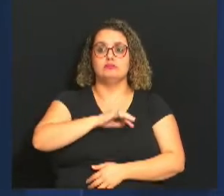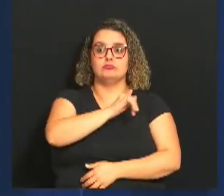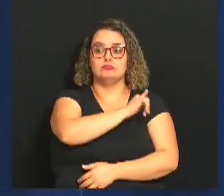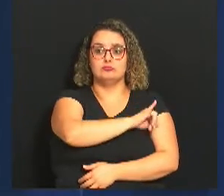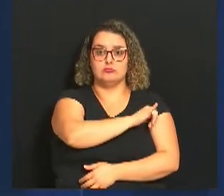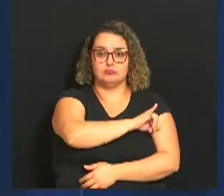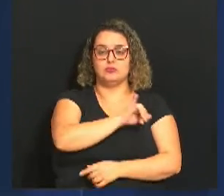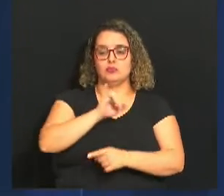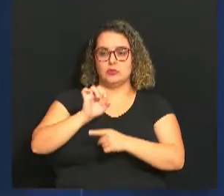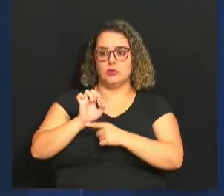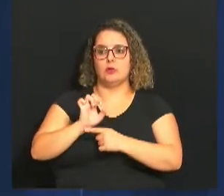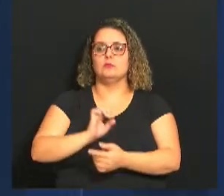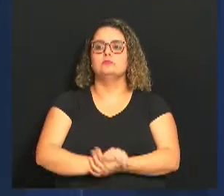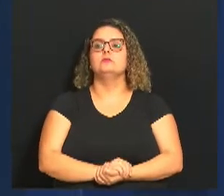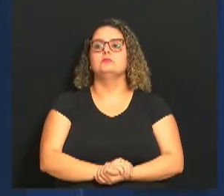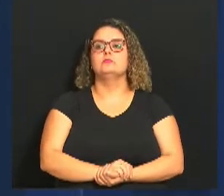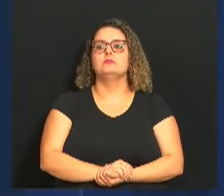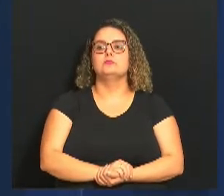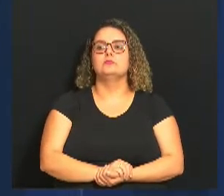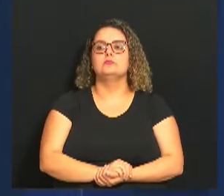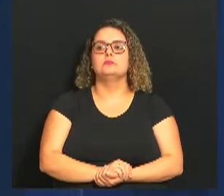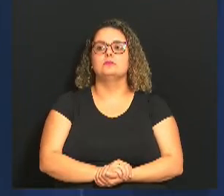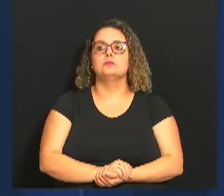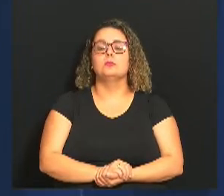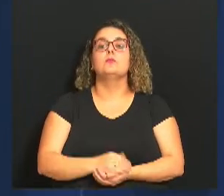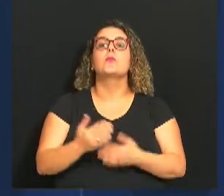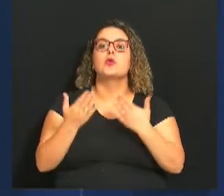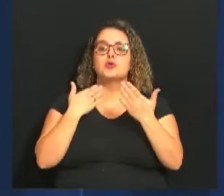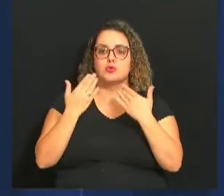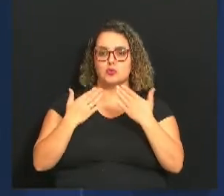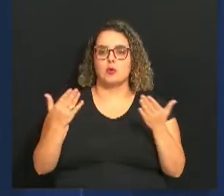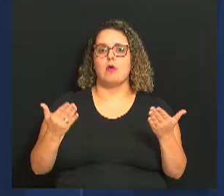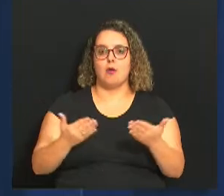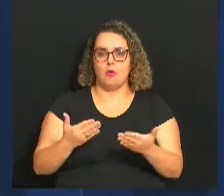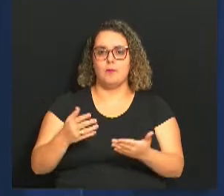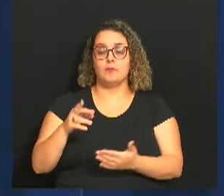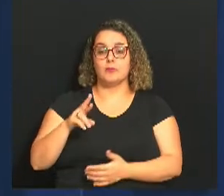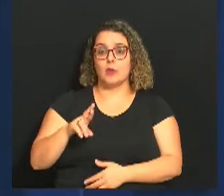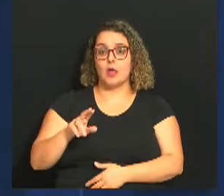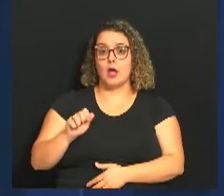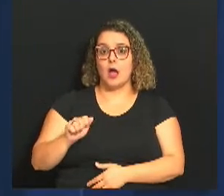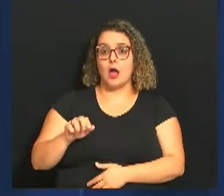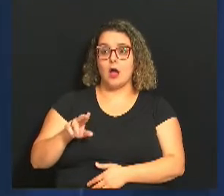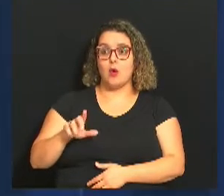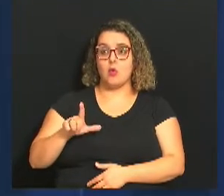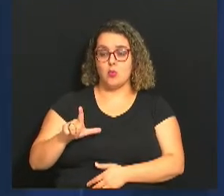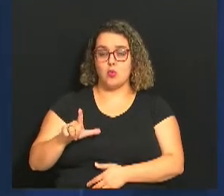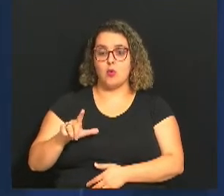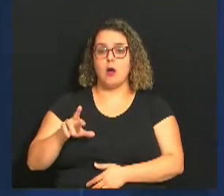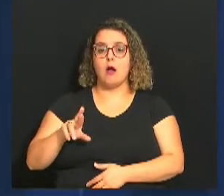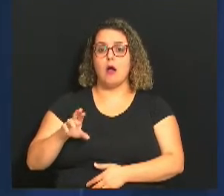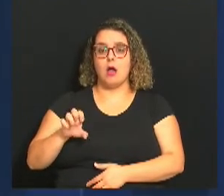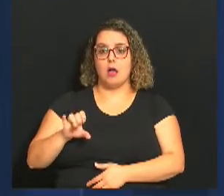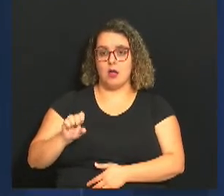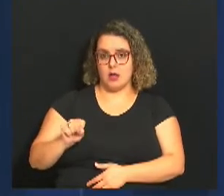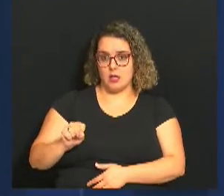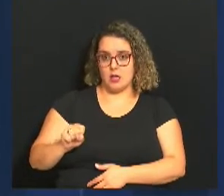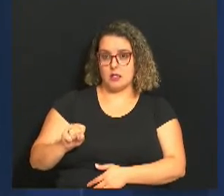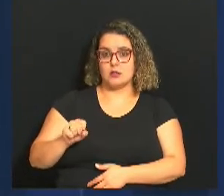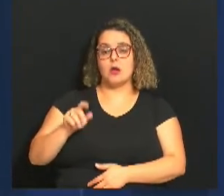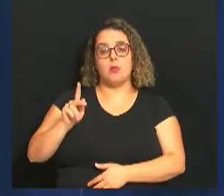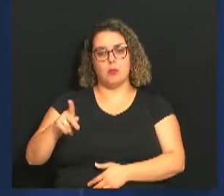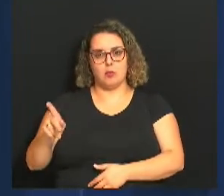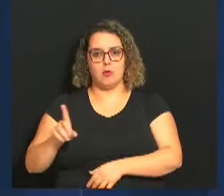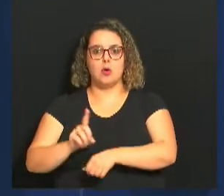Janeiro, um especialista no assunto. A gente vai conversar agora com o Raul Reis Amorim, que é professor doutor